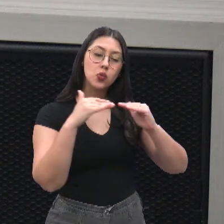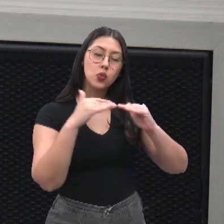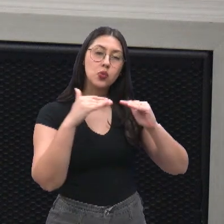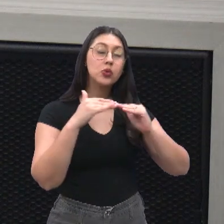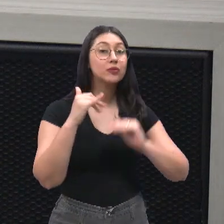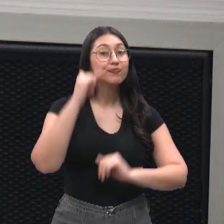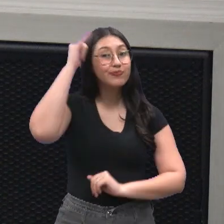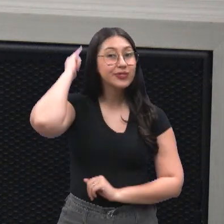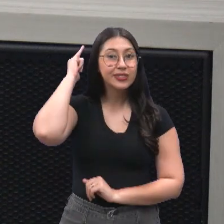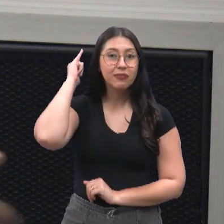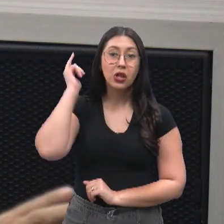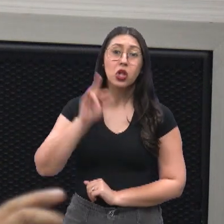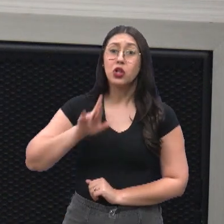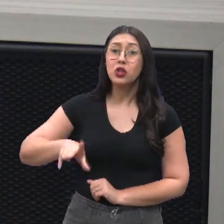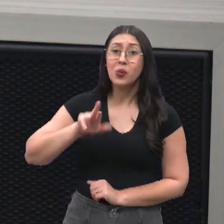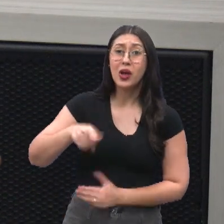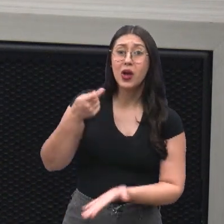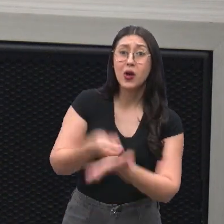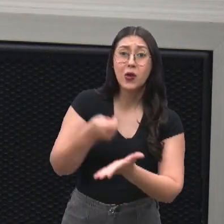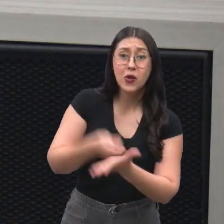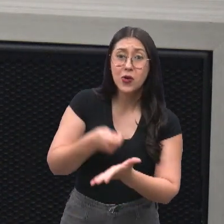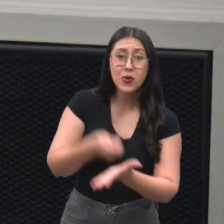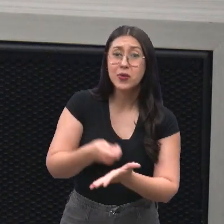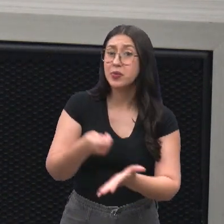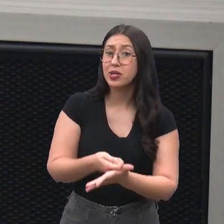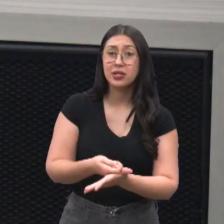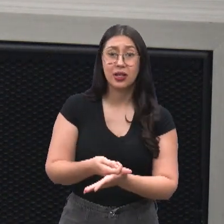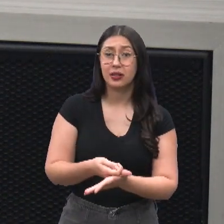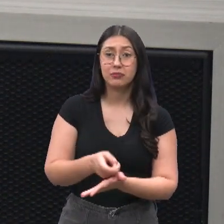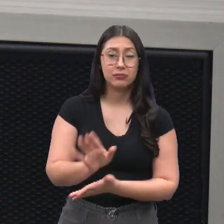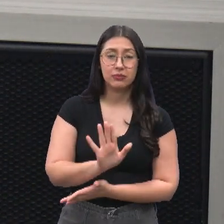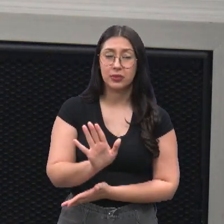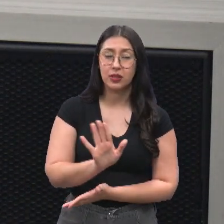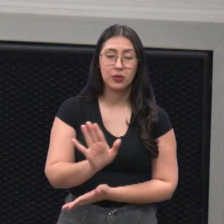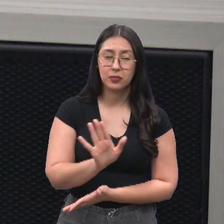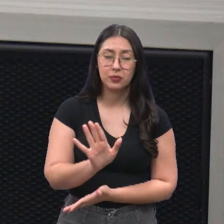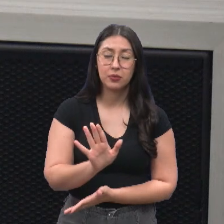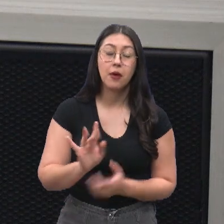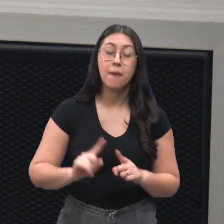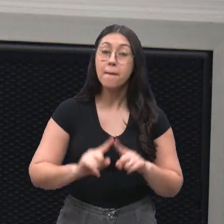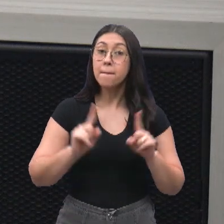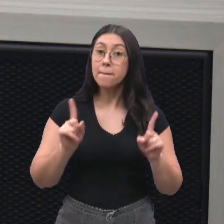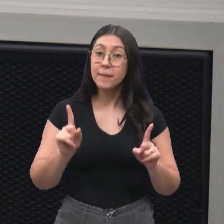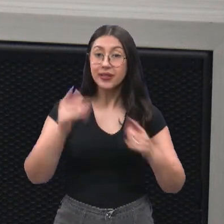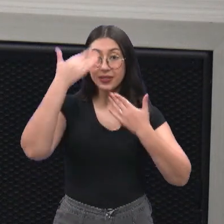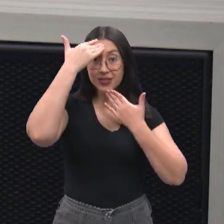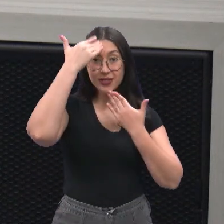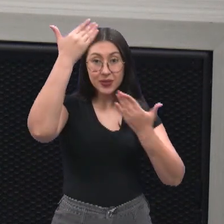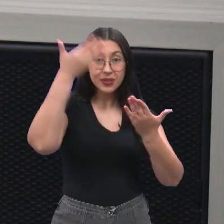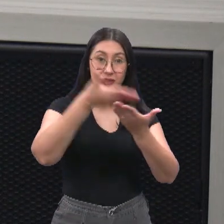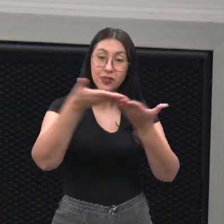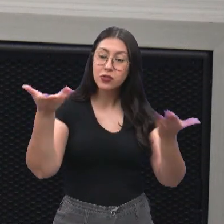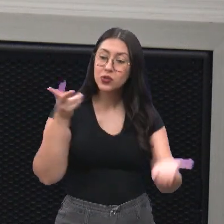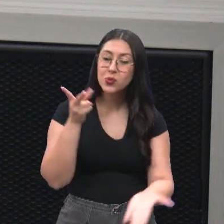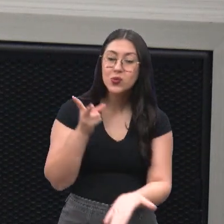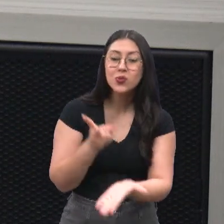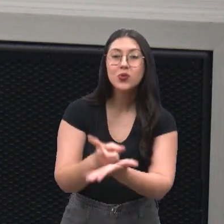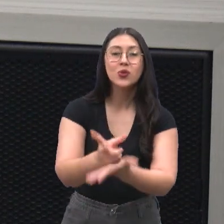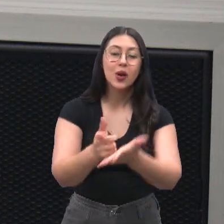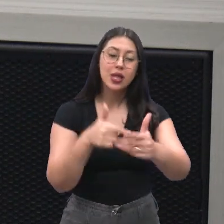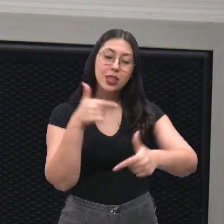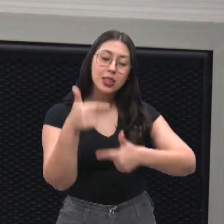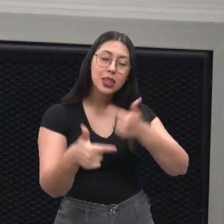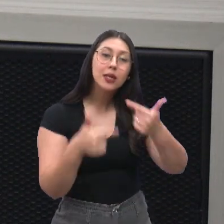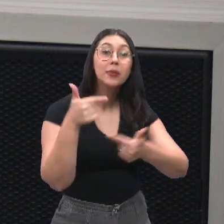existe mesmo obrigatoriedade nenhuma no projeto 124 também, né? Mas eu agradeço a todos vocês e vamos continuar trabalhando para